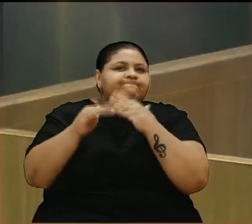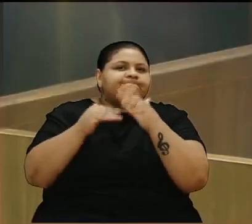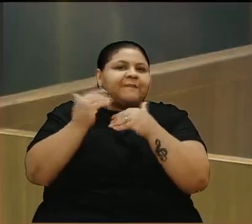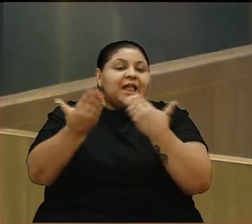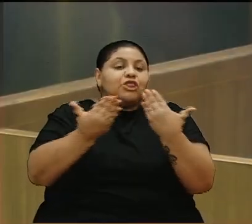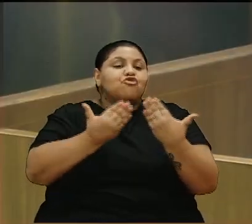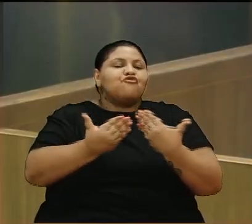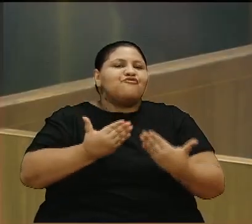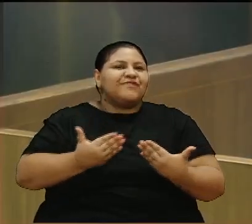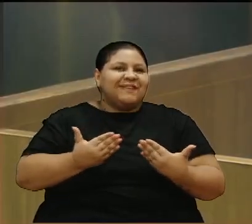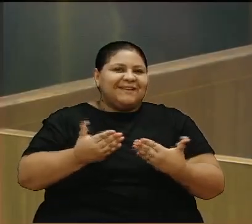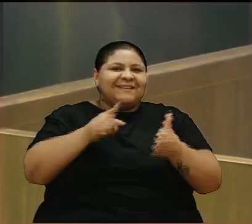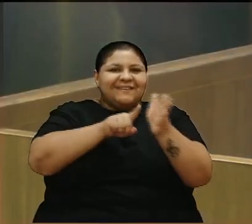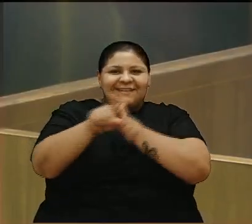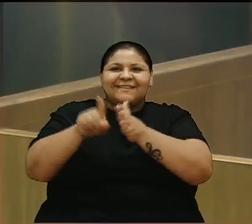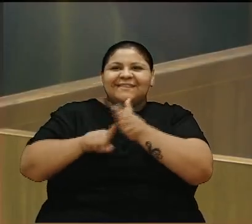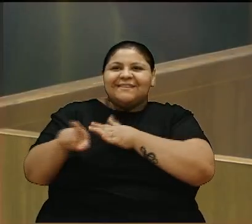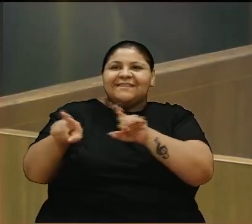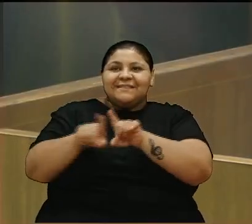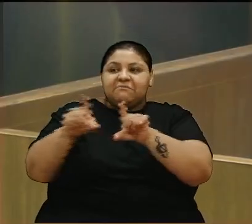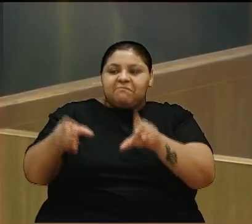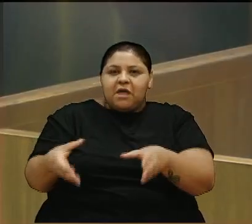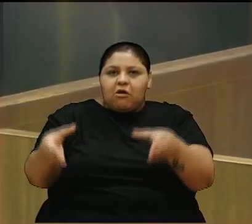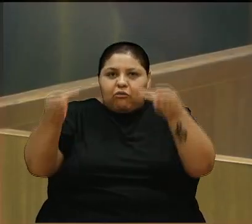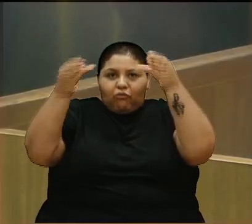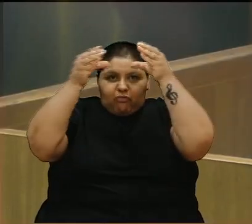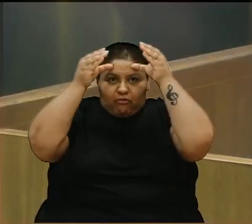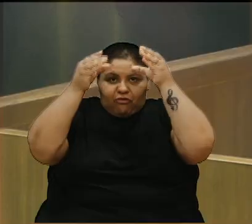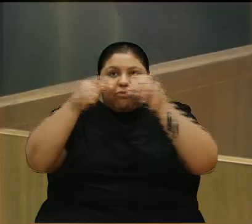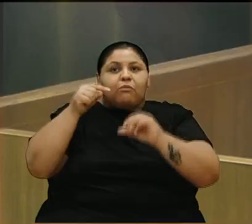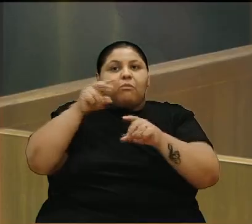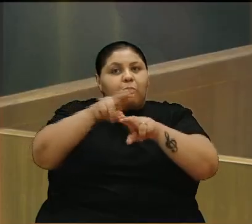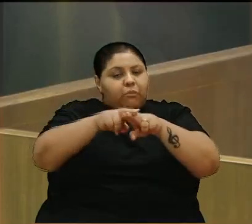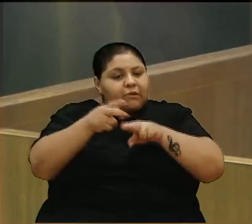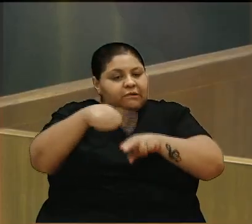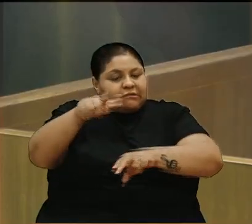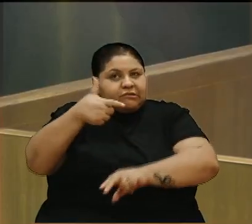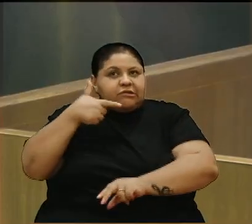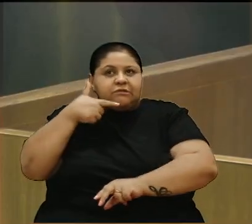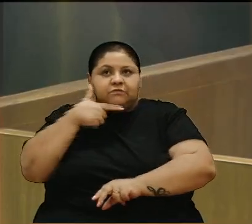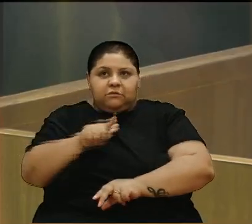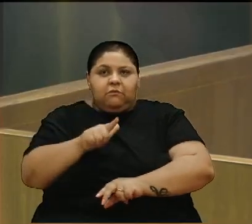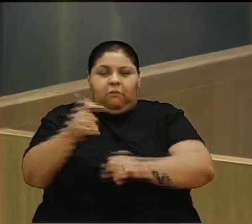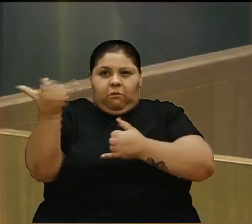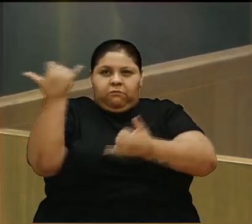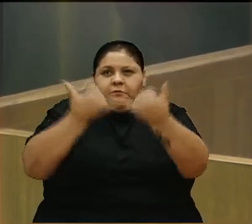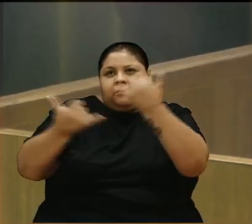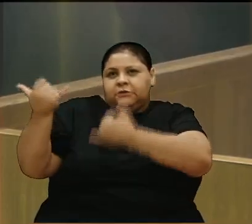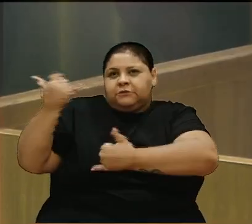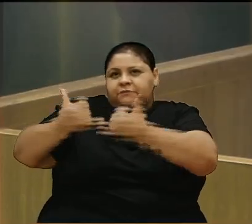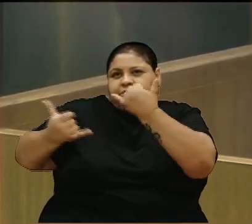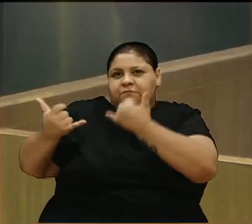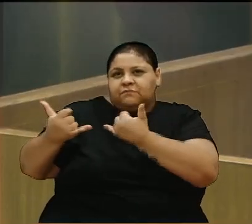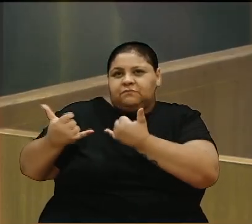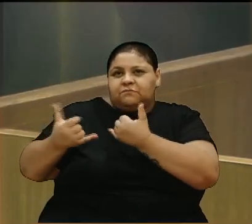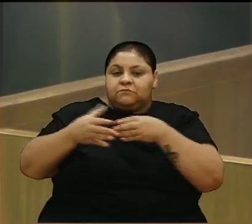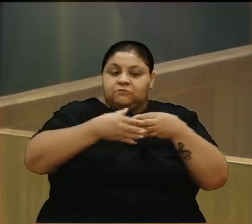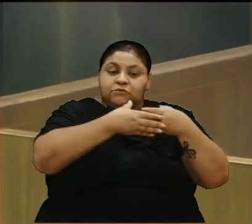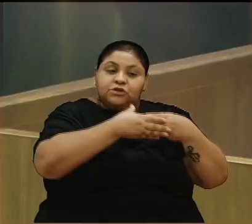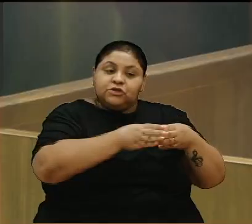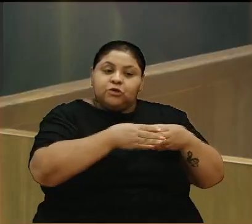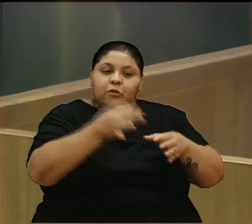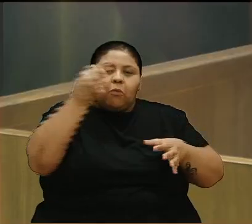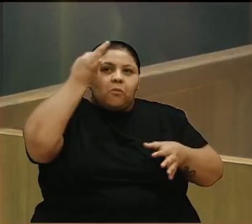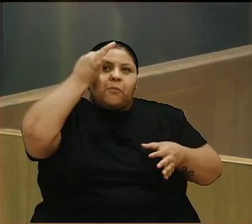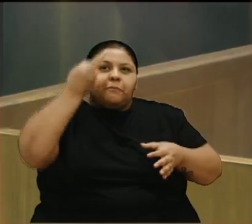dúvida, os questionamentos e vai gerando o conhecimento. Com isso, a gente consegue, tendo informação, conviver,